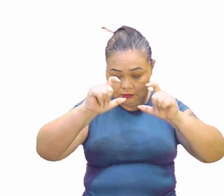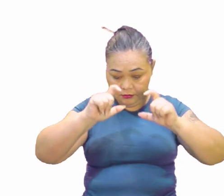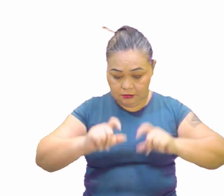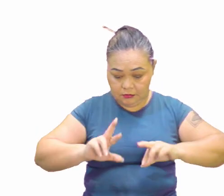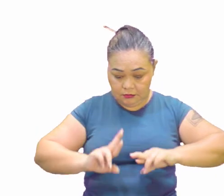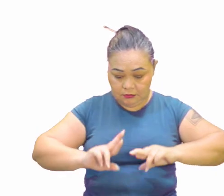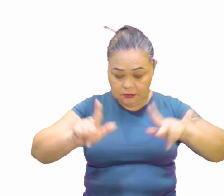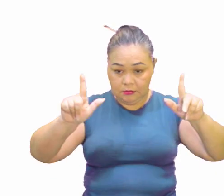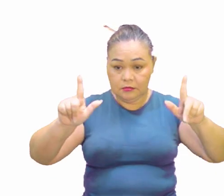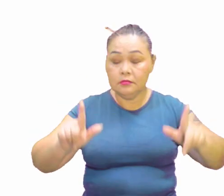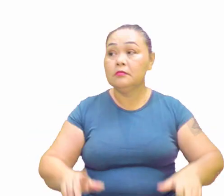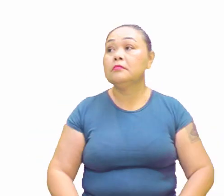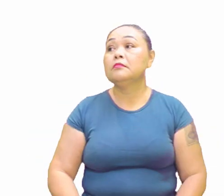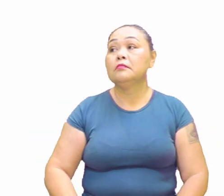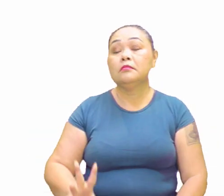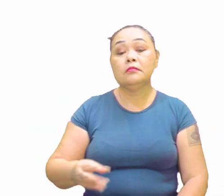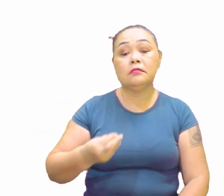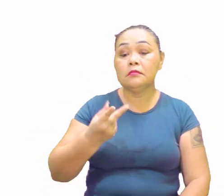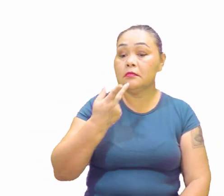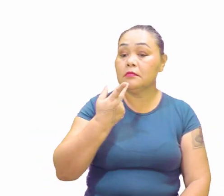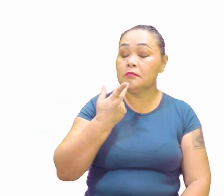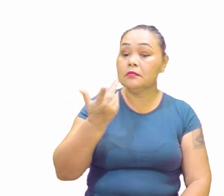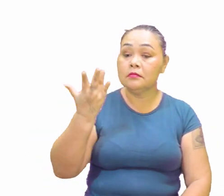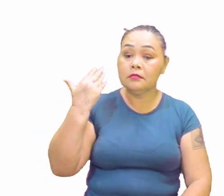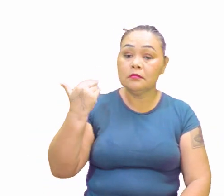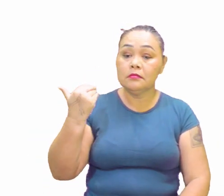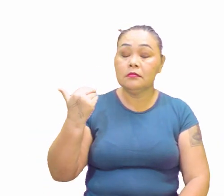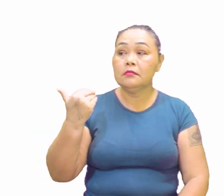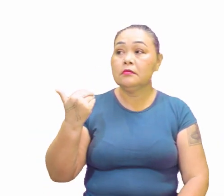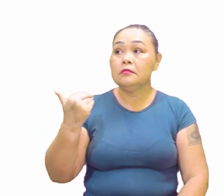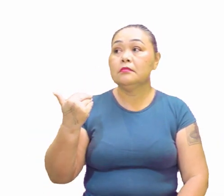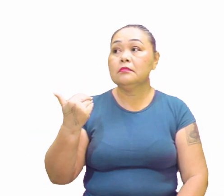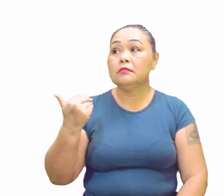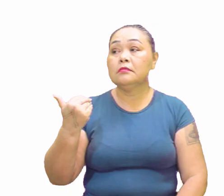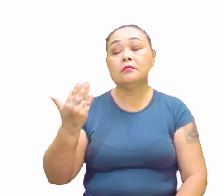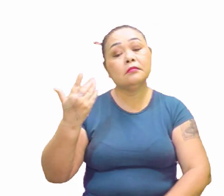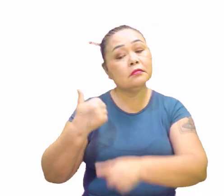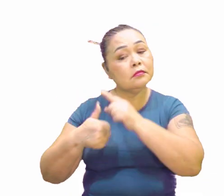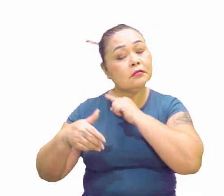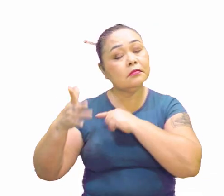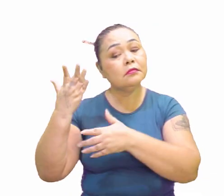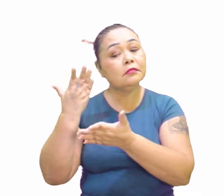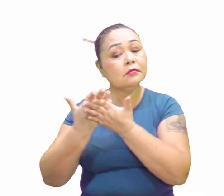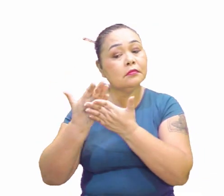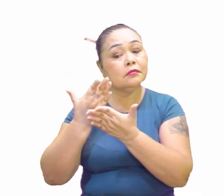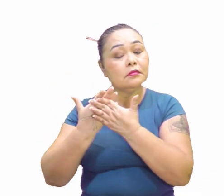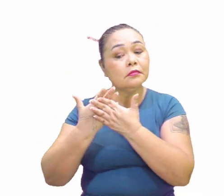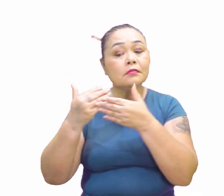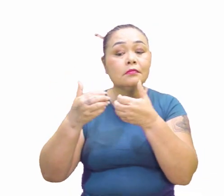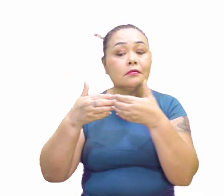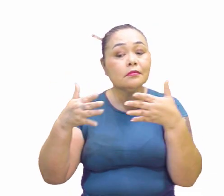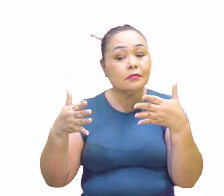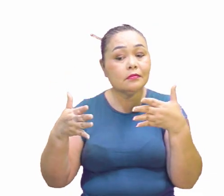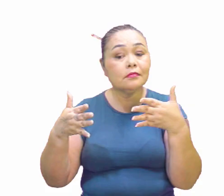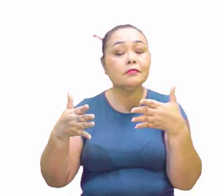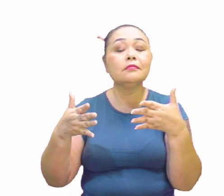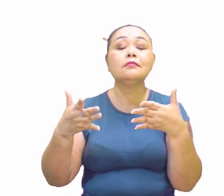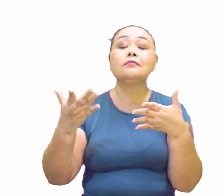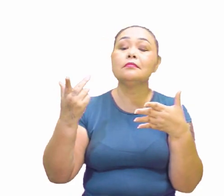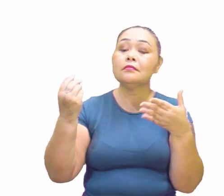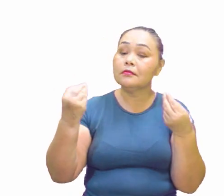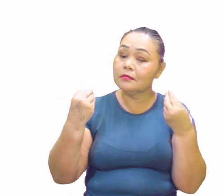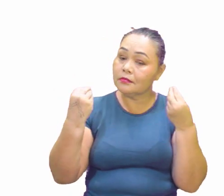em parágrafo diferente, né? Como eu falei aqui anteriormente, né? Lá na aula de introdução,